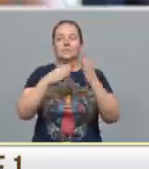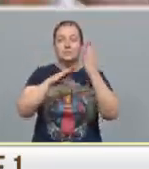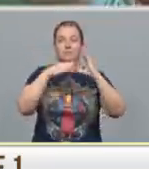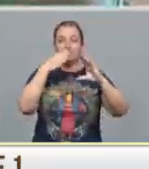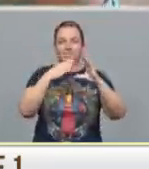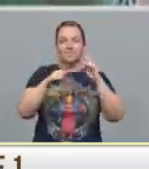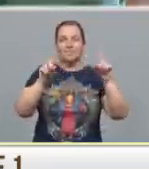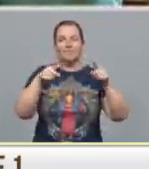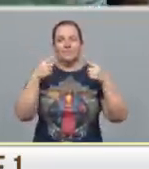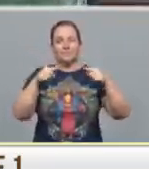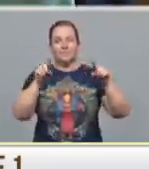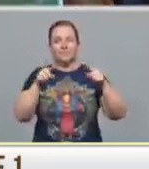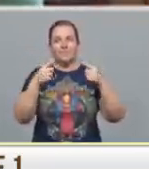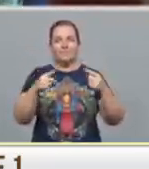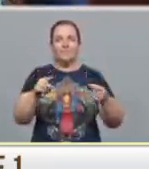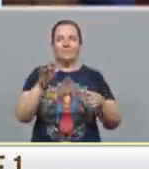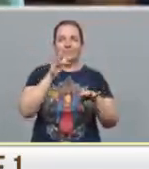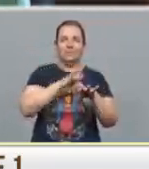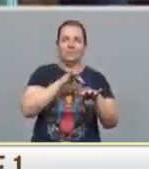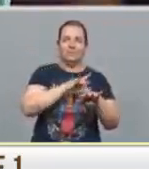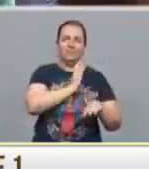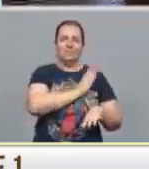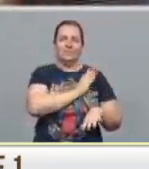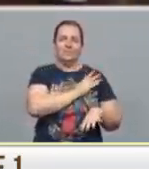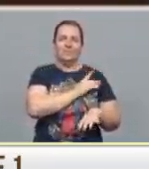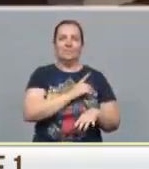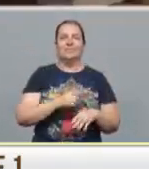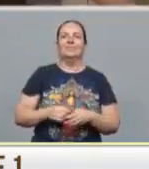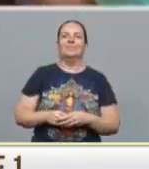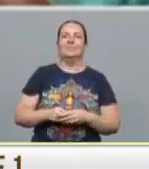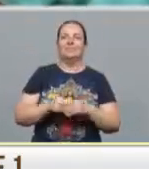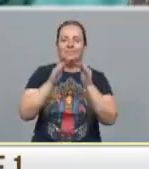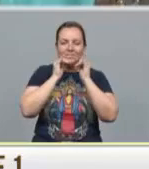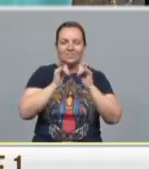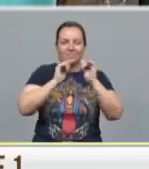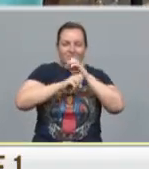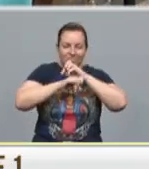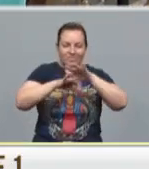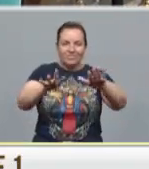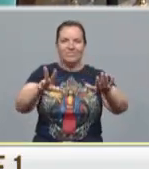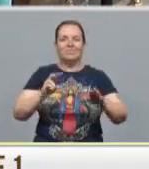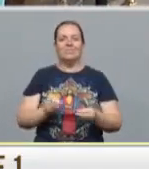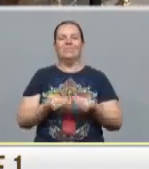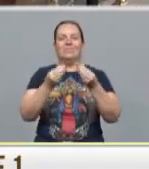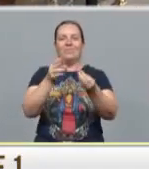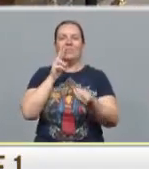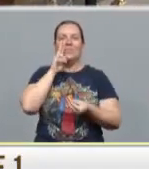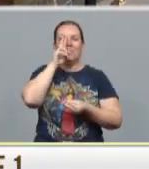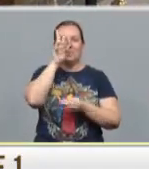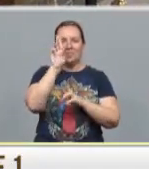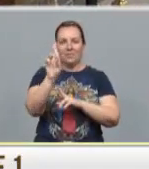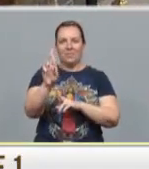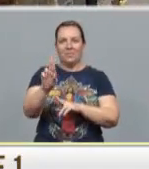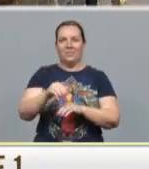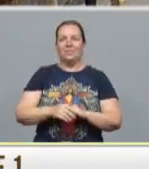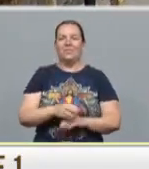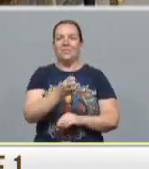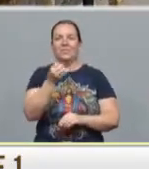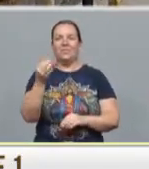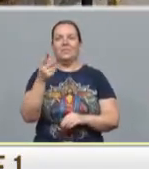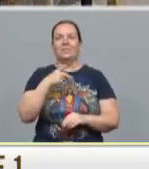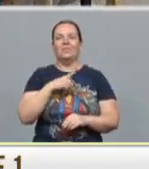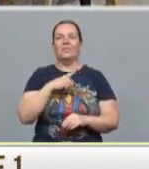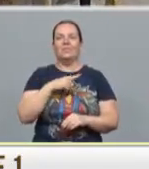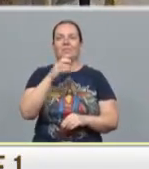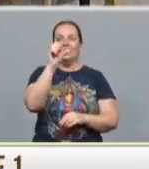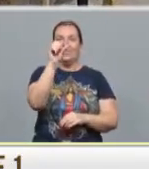os corações e atingir a muitos, dando força e esperança. Obrigado. Quanto tempo conosco?